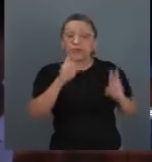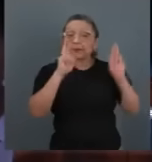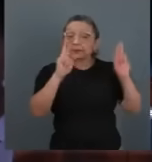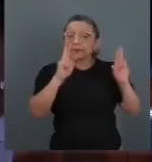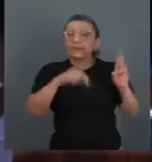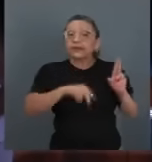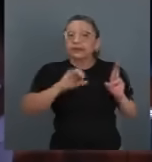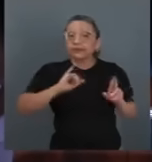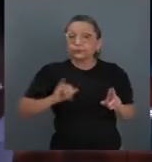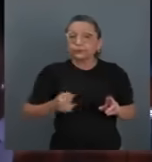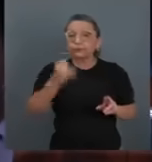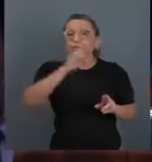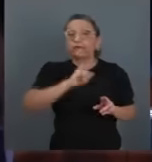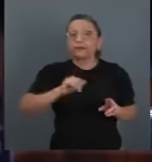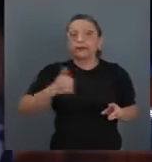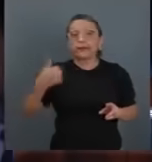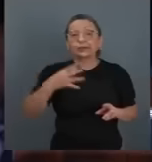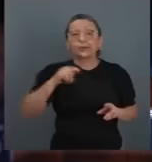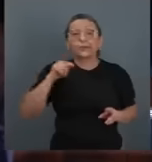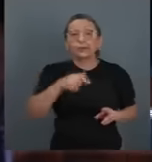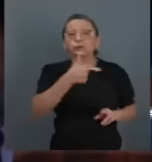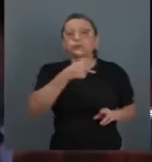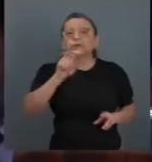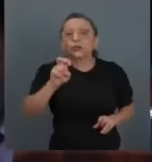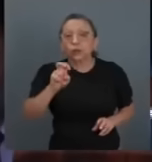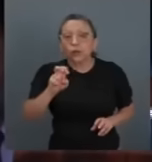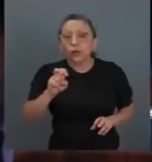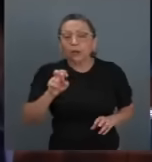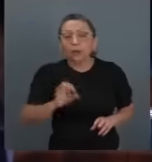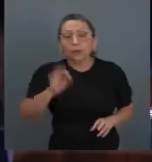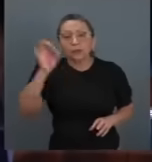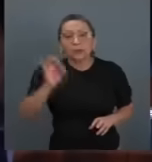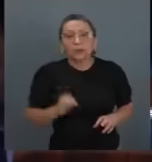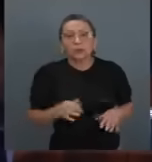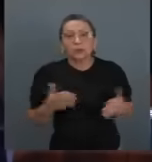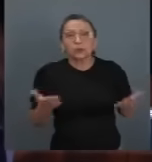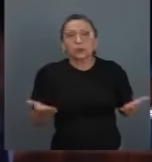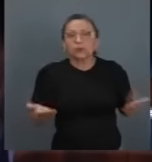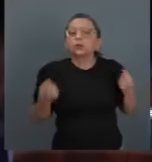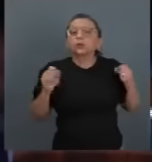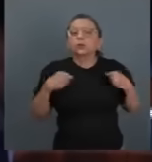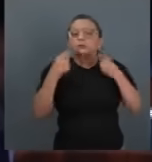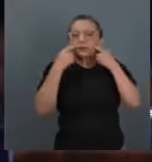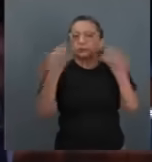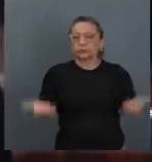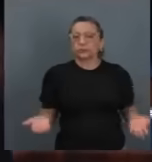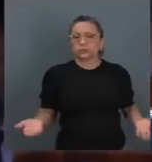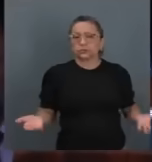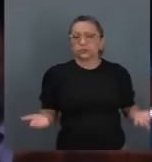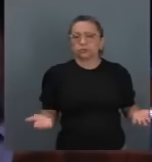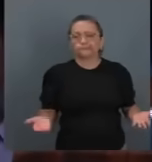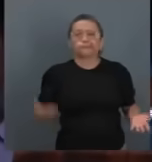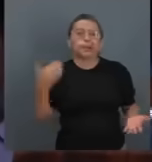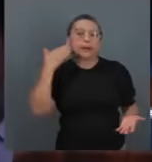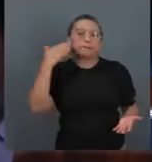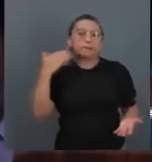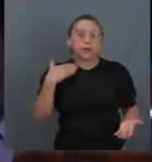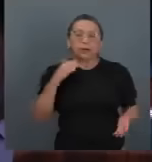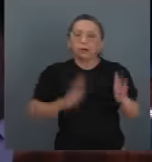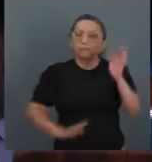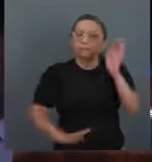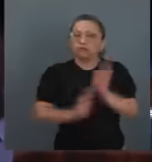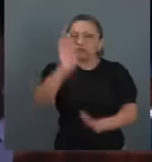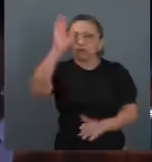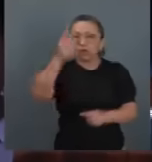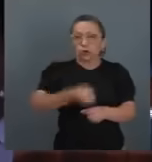é que a taxa de juros vai para 14,25%. E o que vemos? Banco batendo recorde de